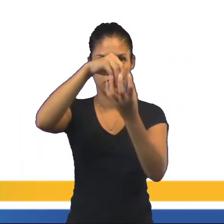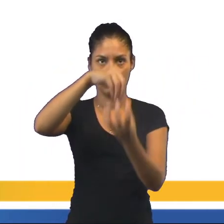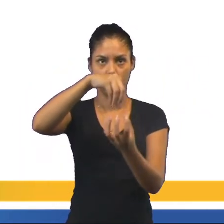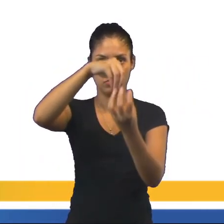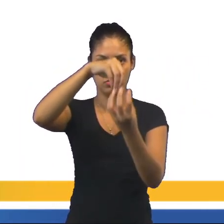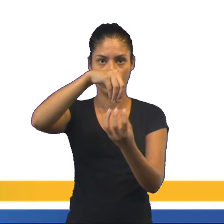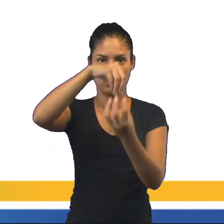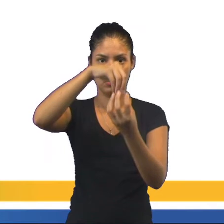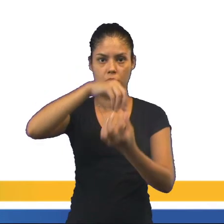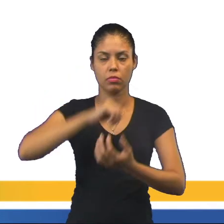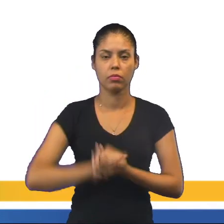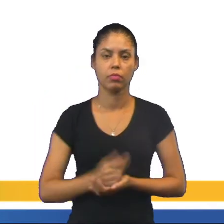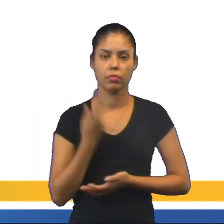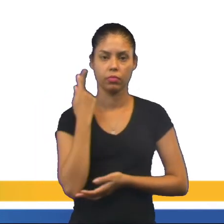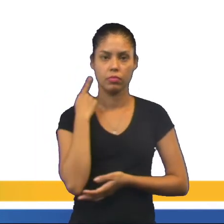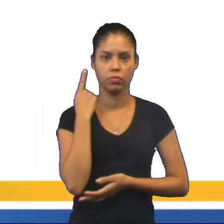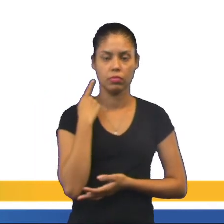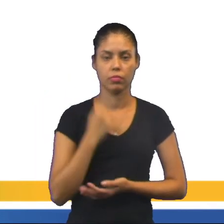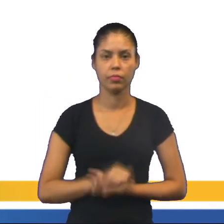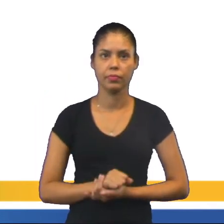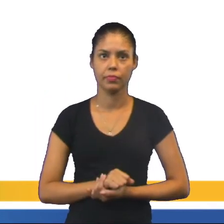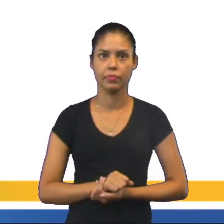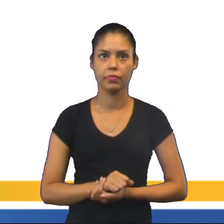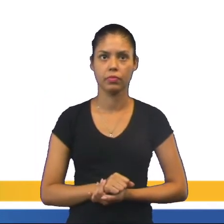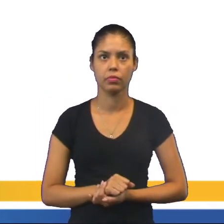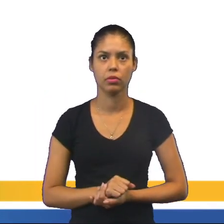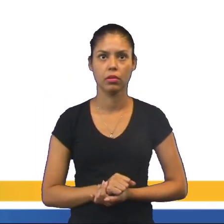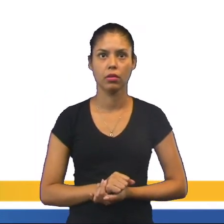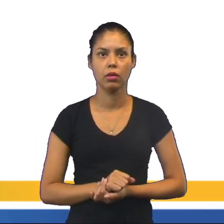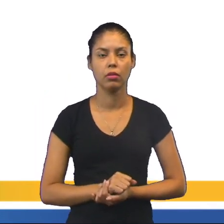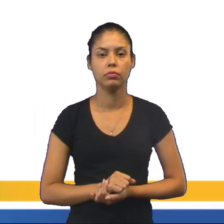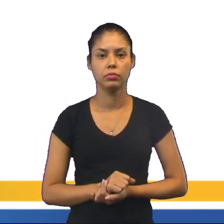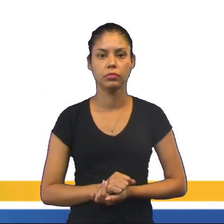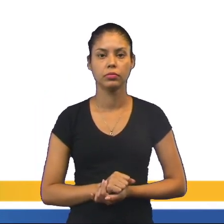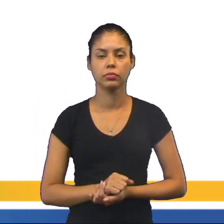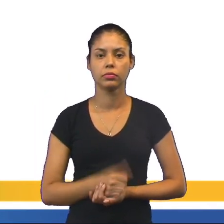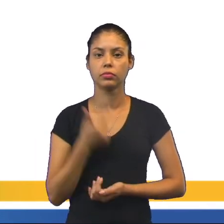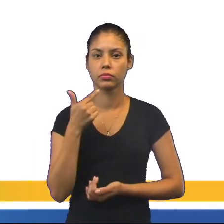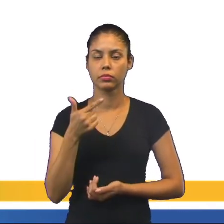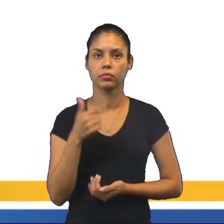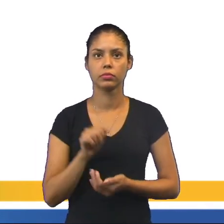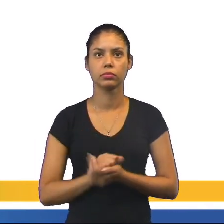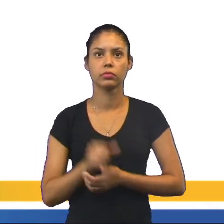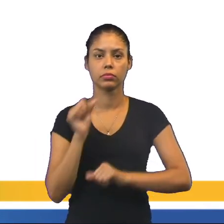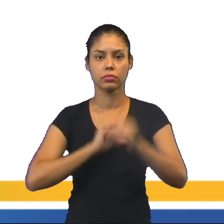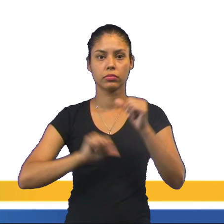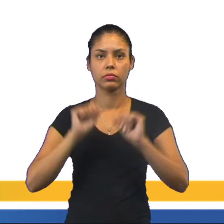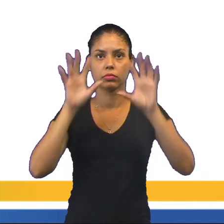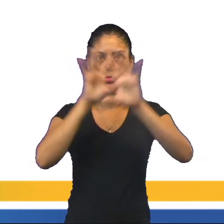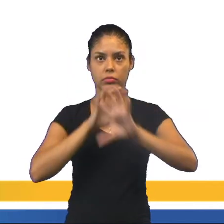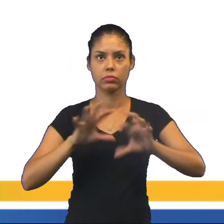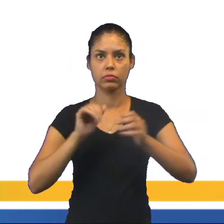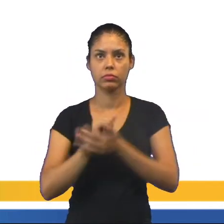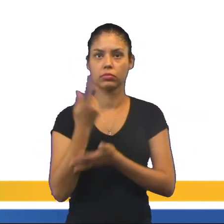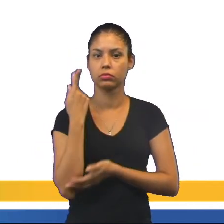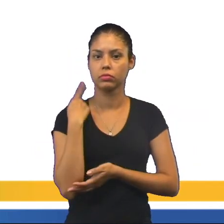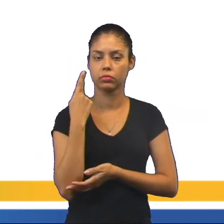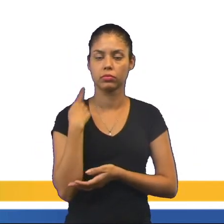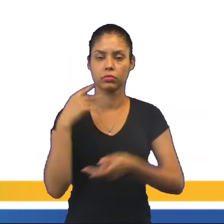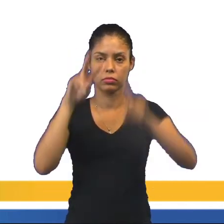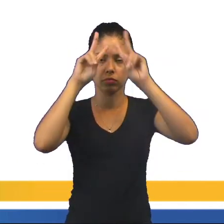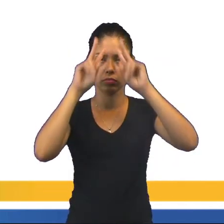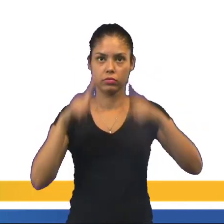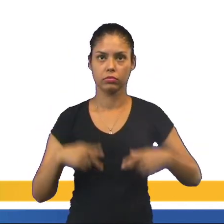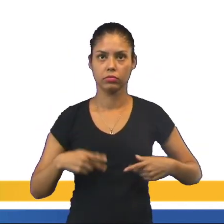ficam no interior dos nossos pulmões. E na questão 2, nós temos assim, as trocas